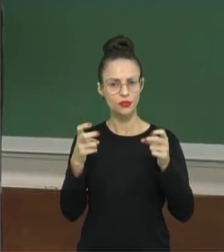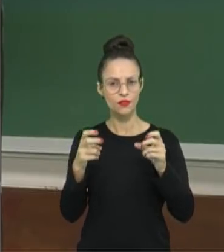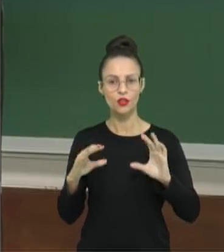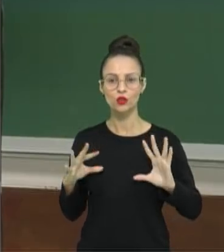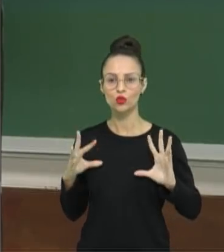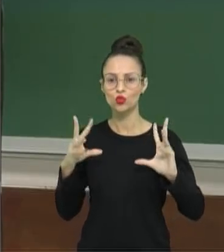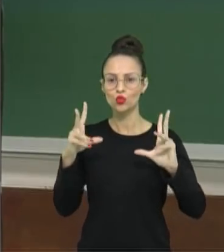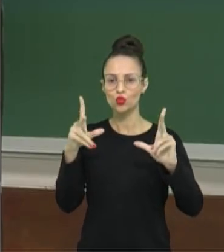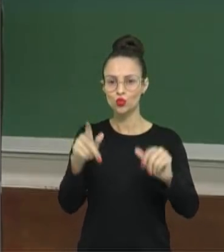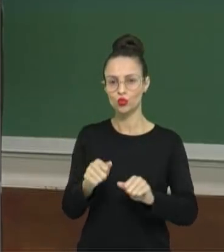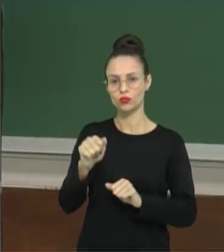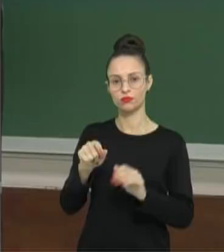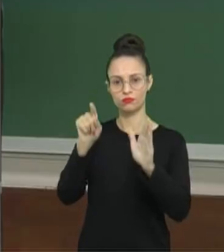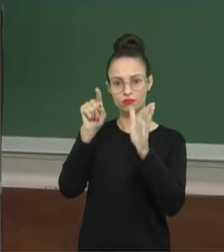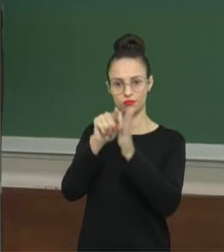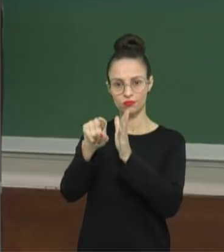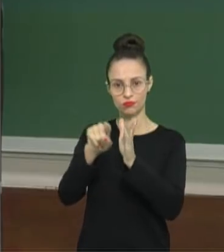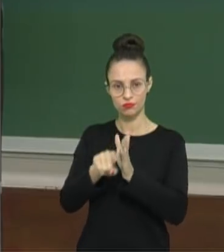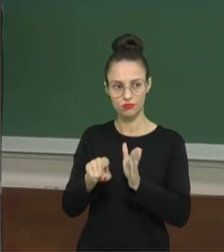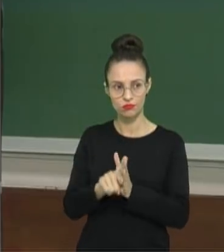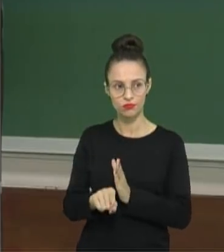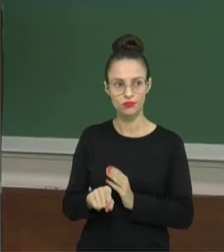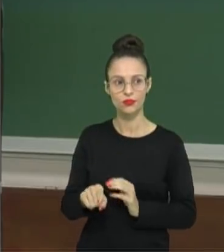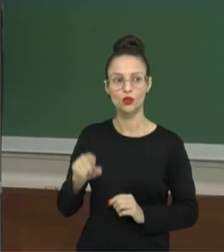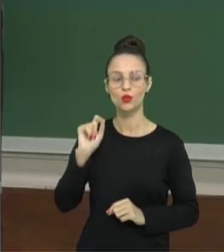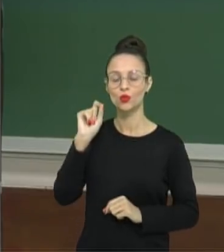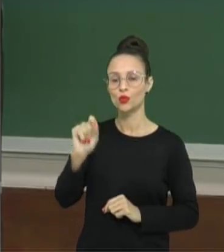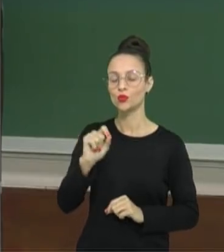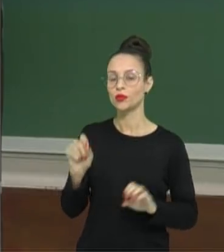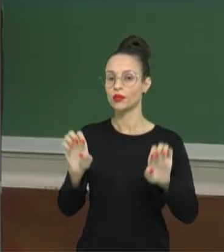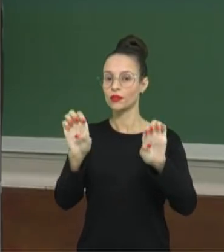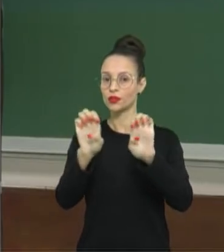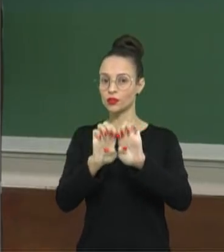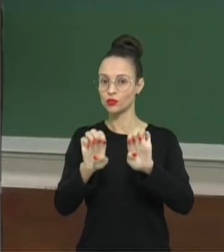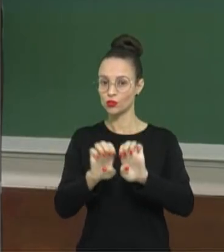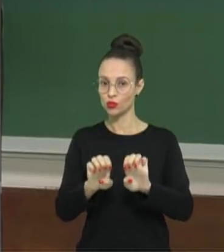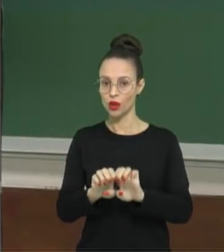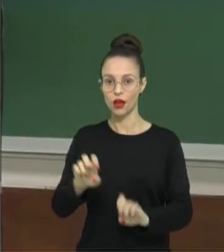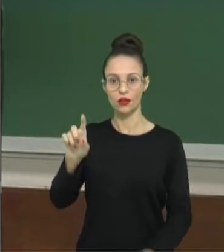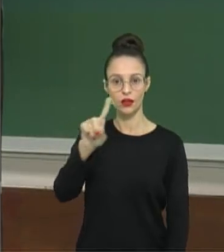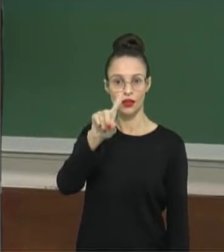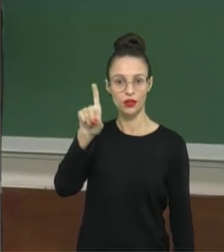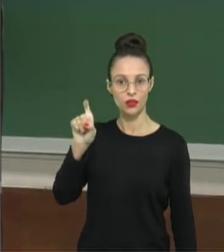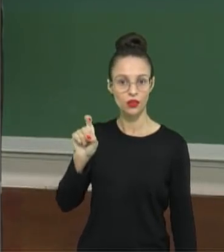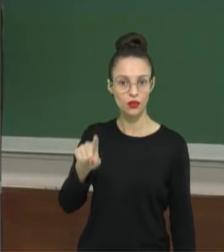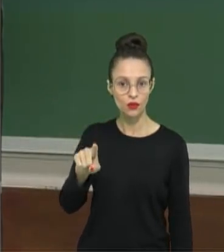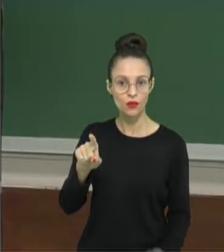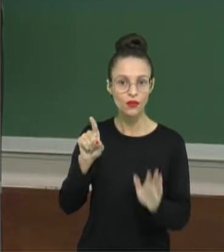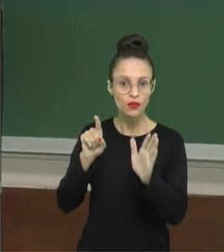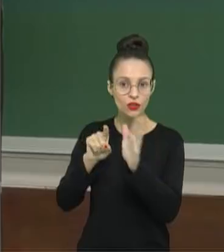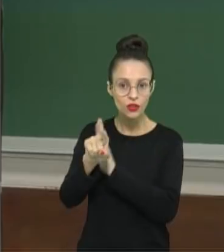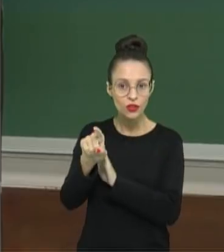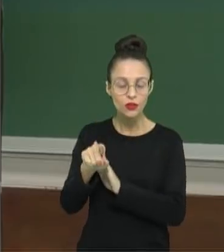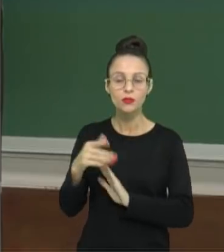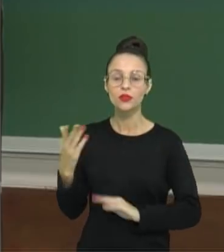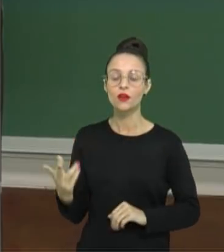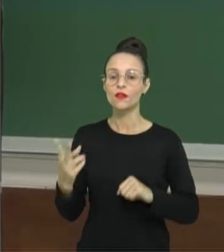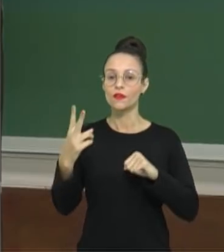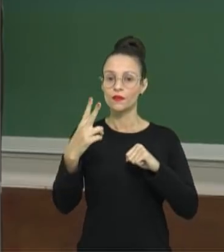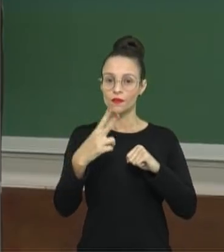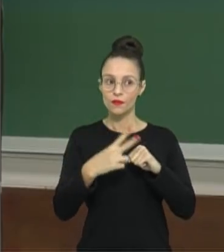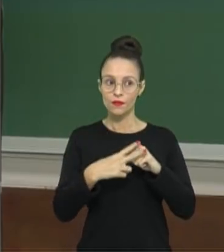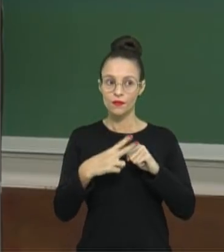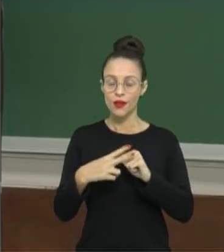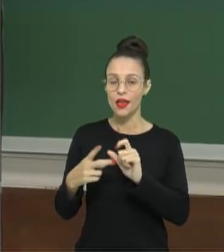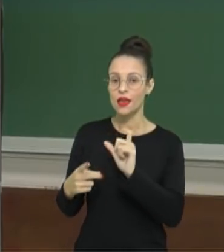todas as perguntas a teacher fez na estrutura interrogativa. Então, o verbo